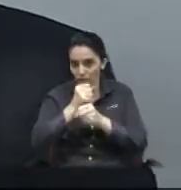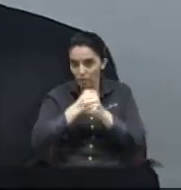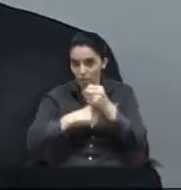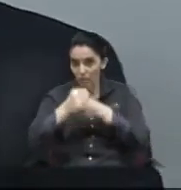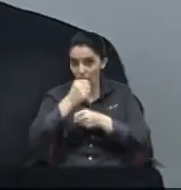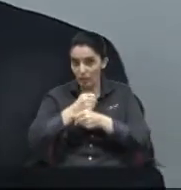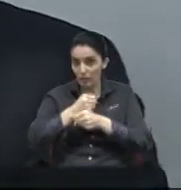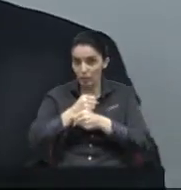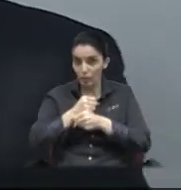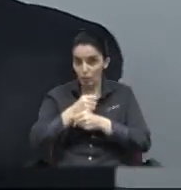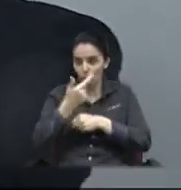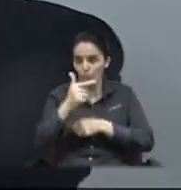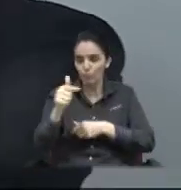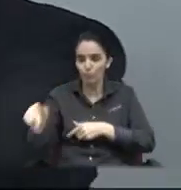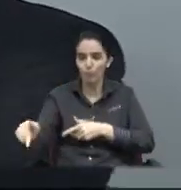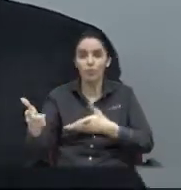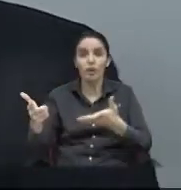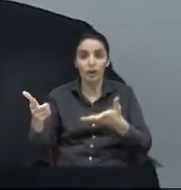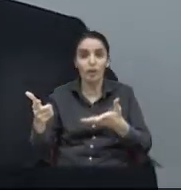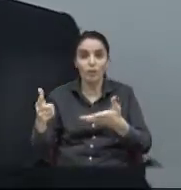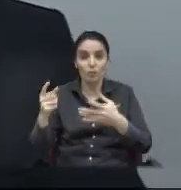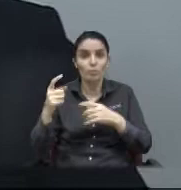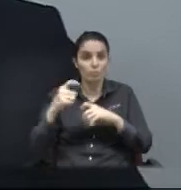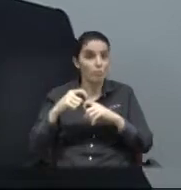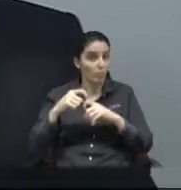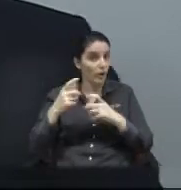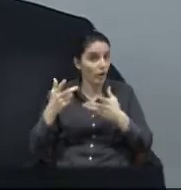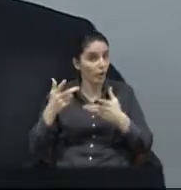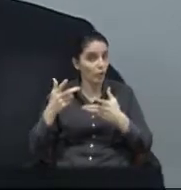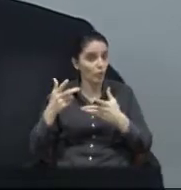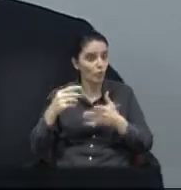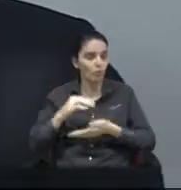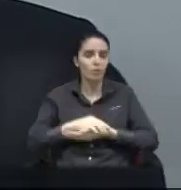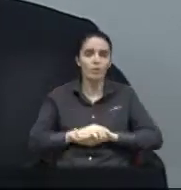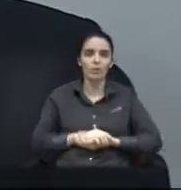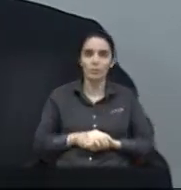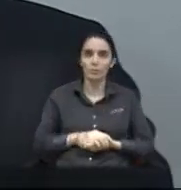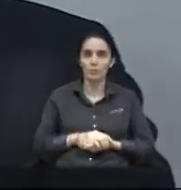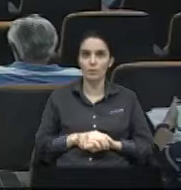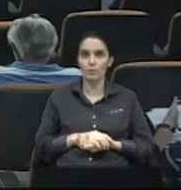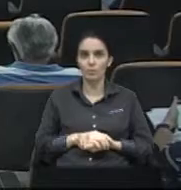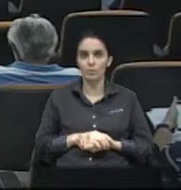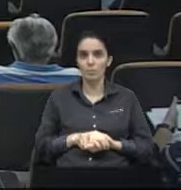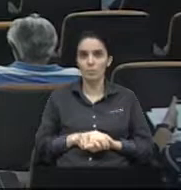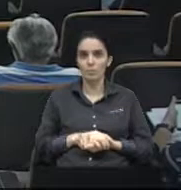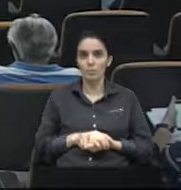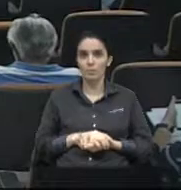Como seria sem o doutor dando um atendimento para a associação?